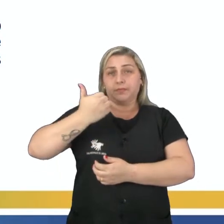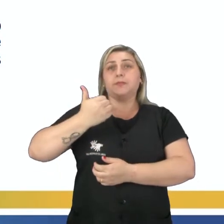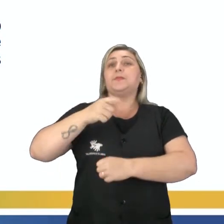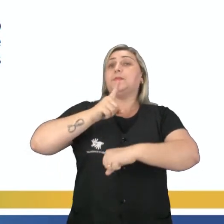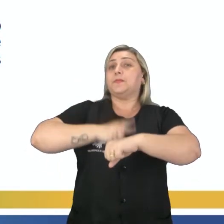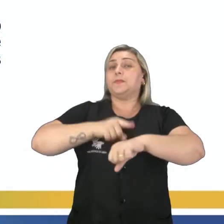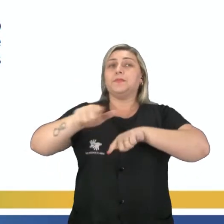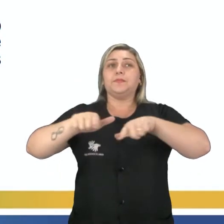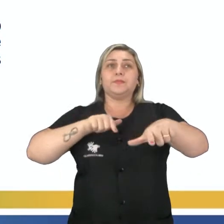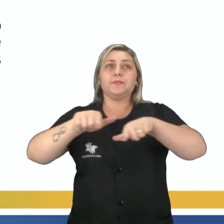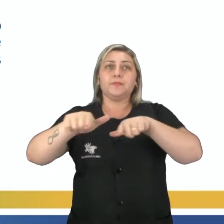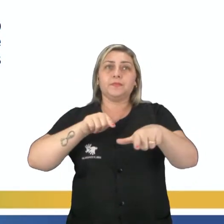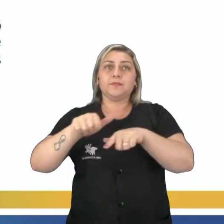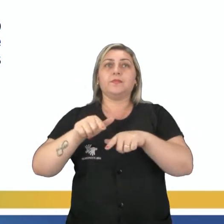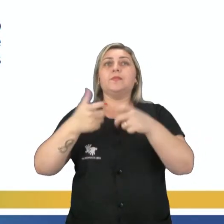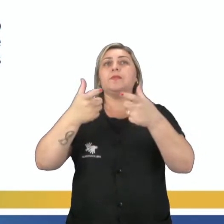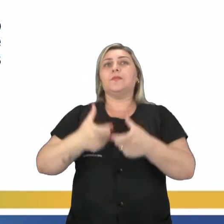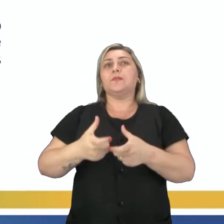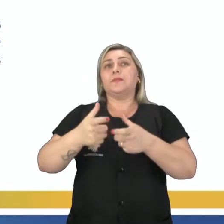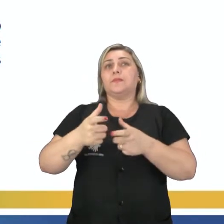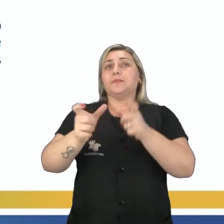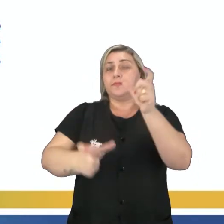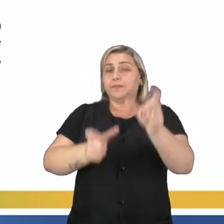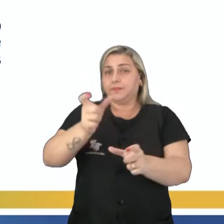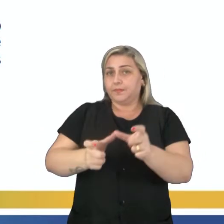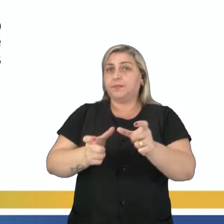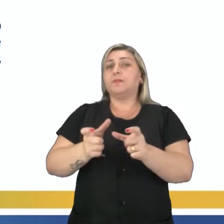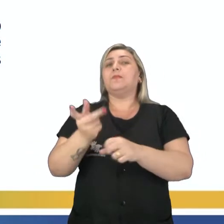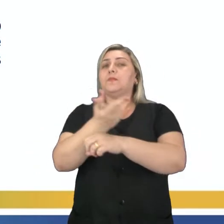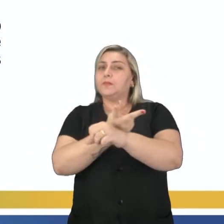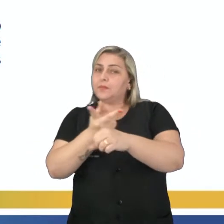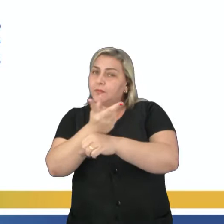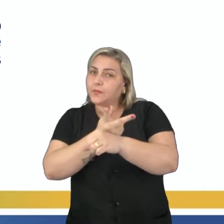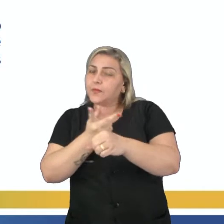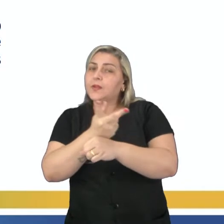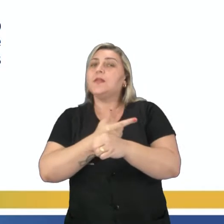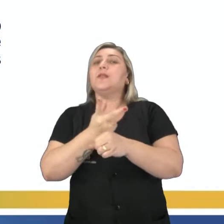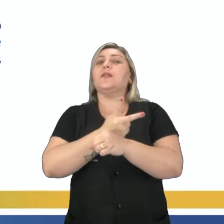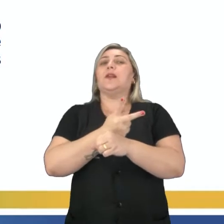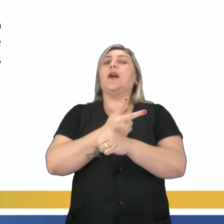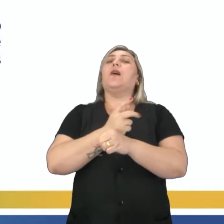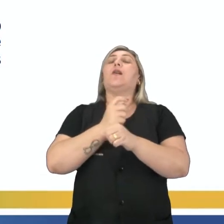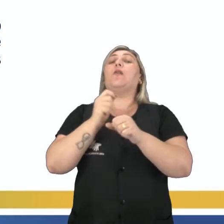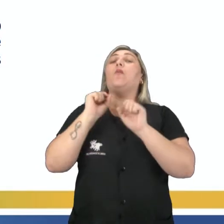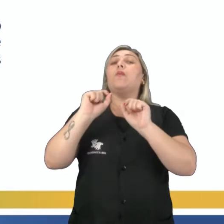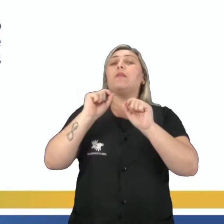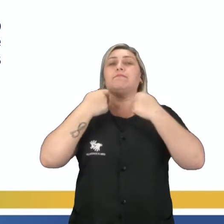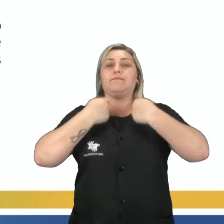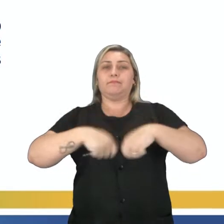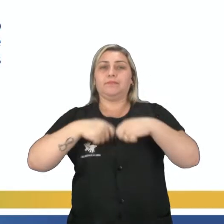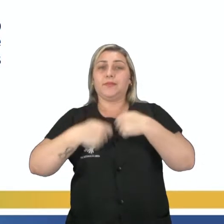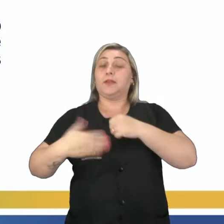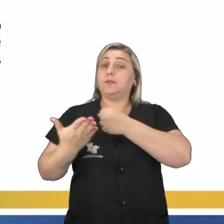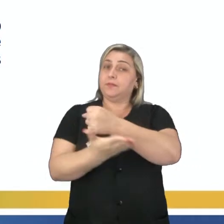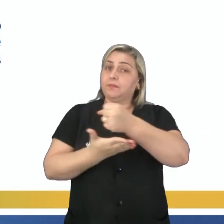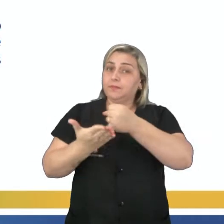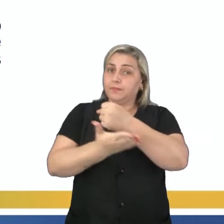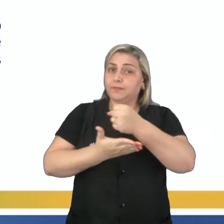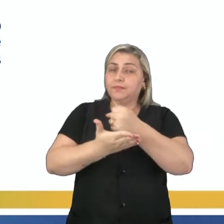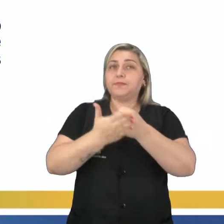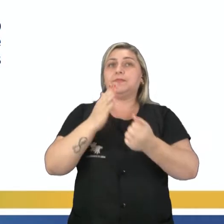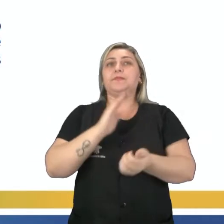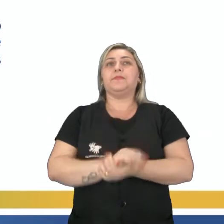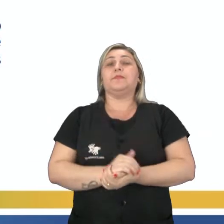foi o primeiro regime de trabalho onde o ser humano buscava satisfazer suas necessidades. Suas necessidades básicas, no caso,